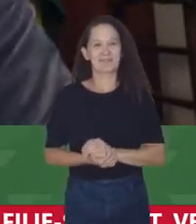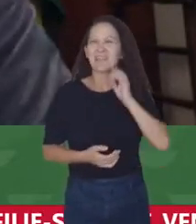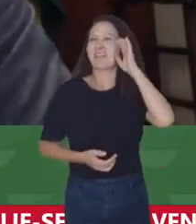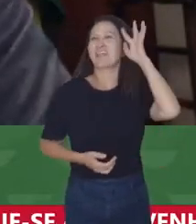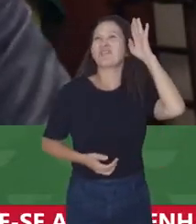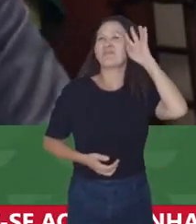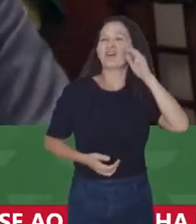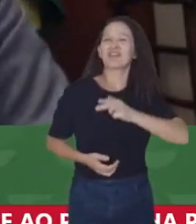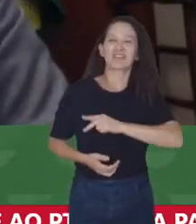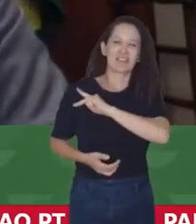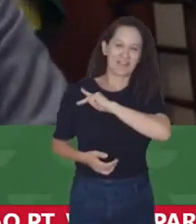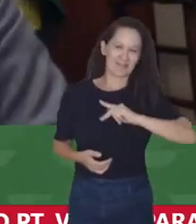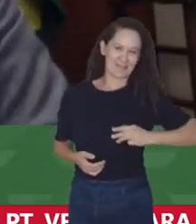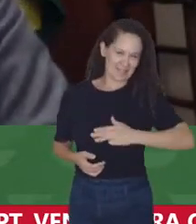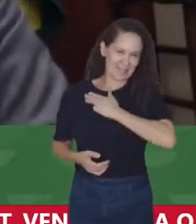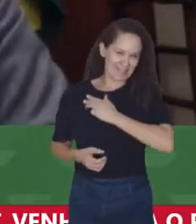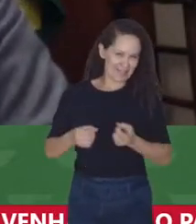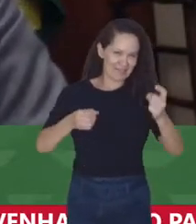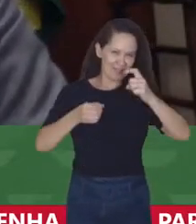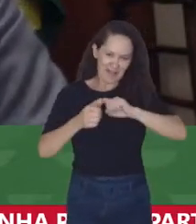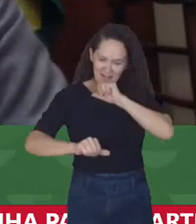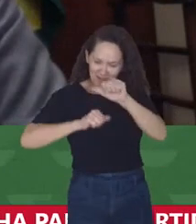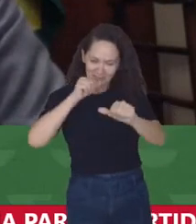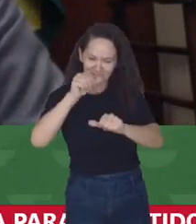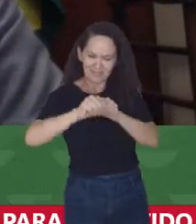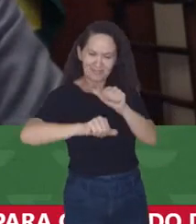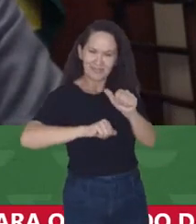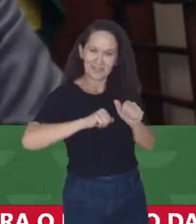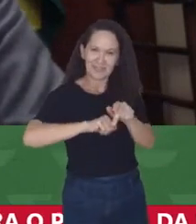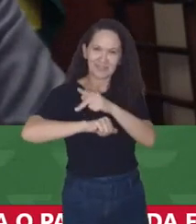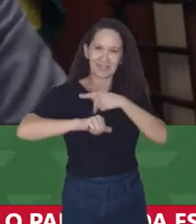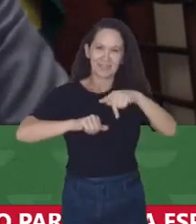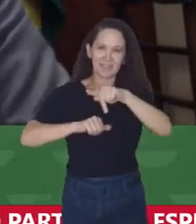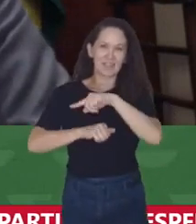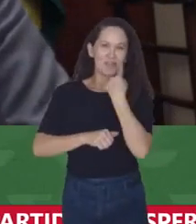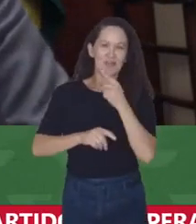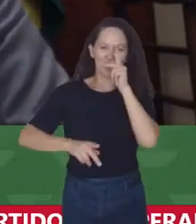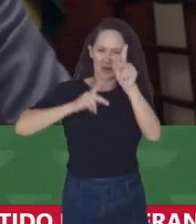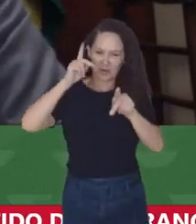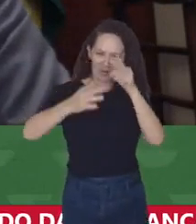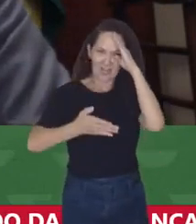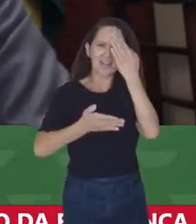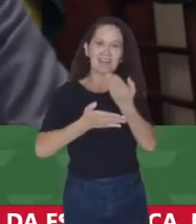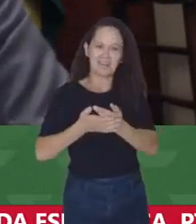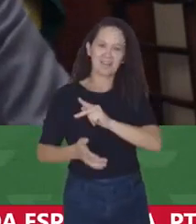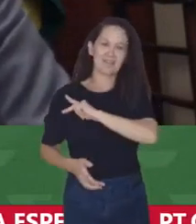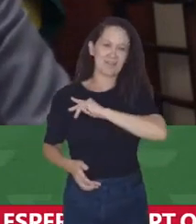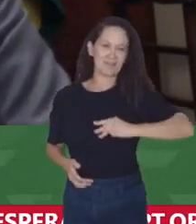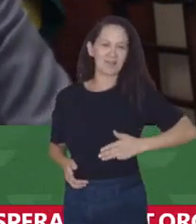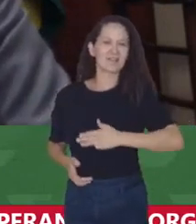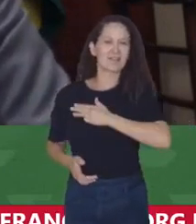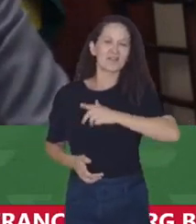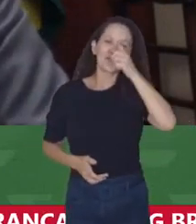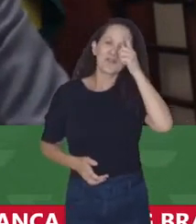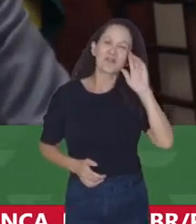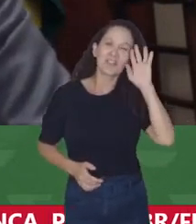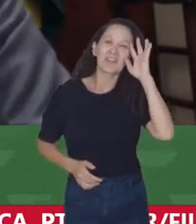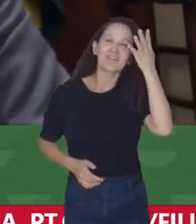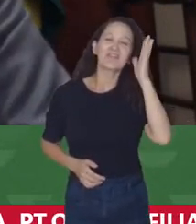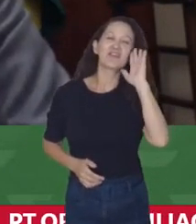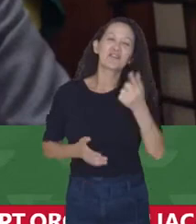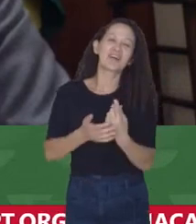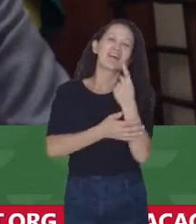Imagina Lula lá, fazendo as grandes mudanças que o nosso povo confia que o presidente Lula fará. Quem